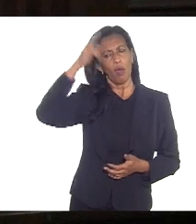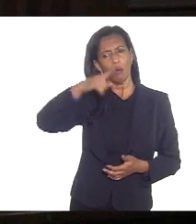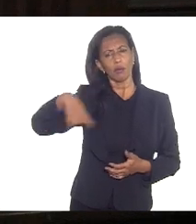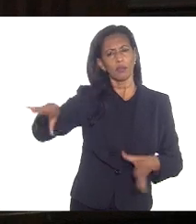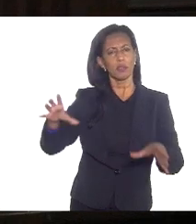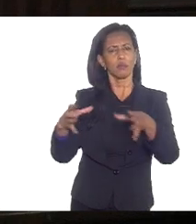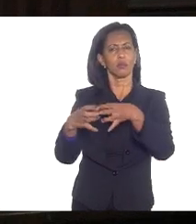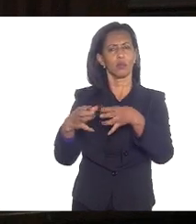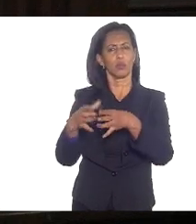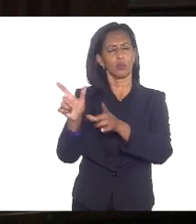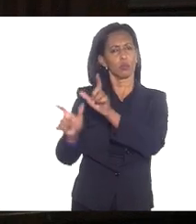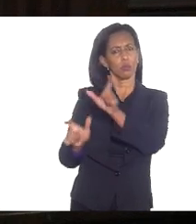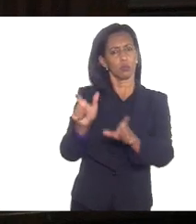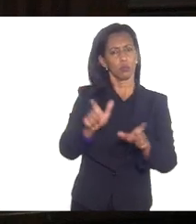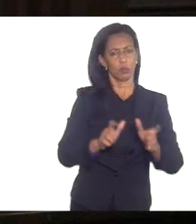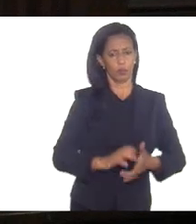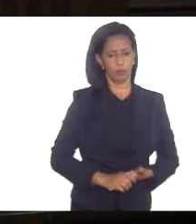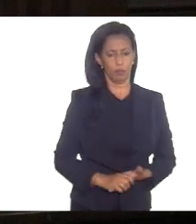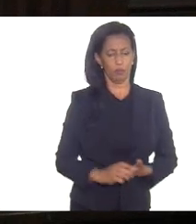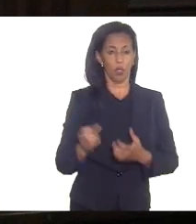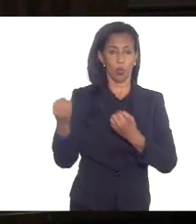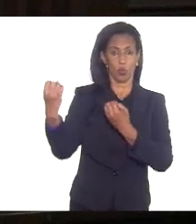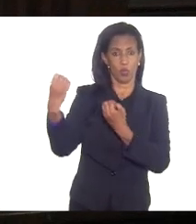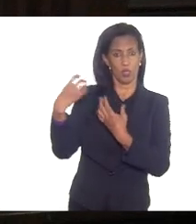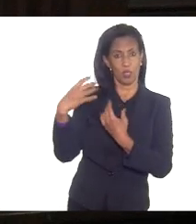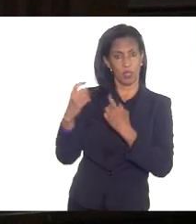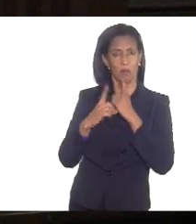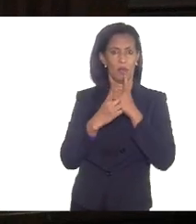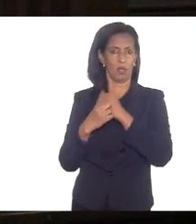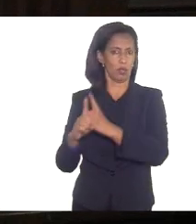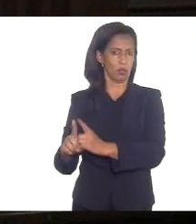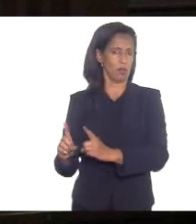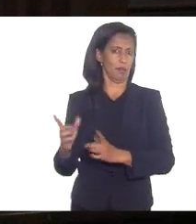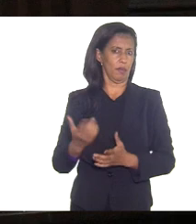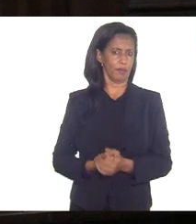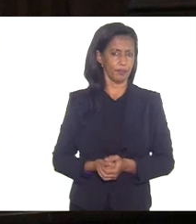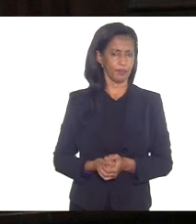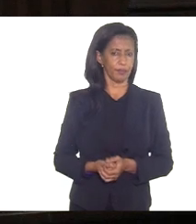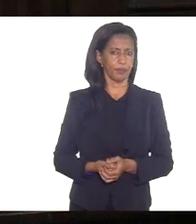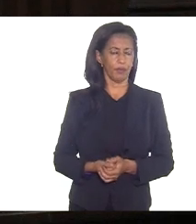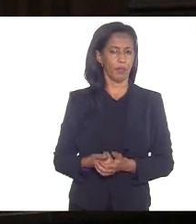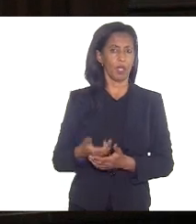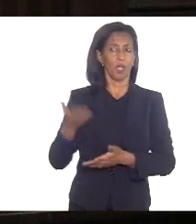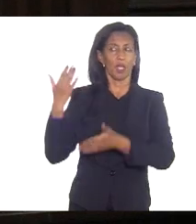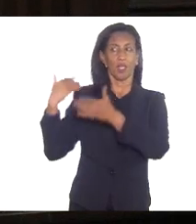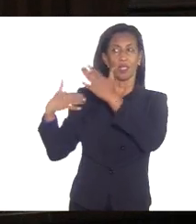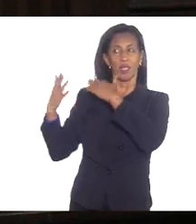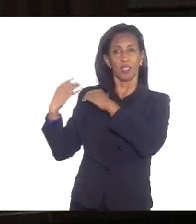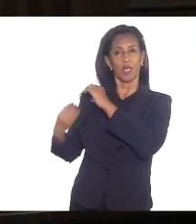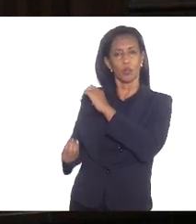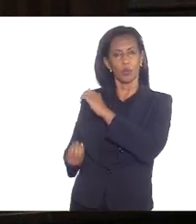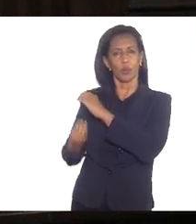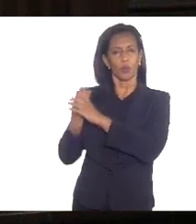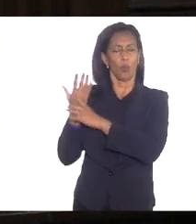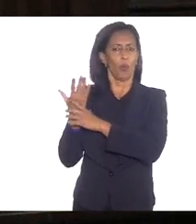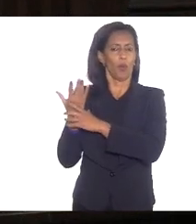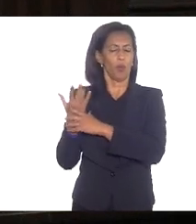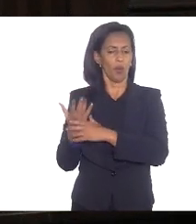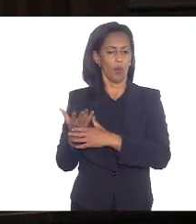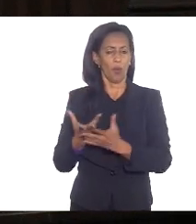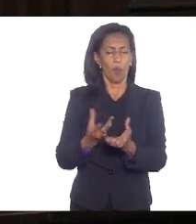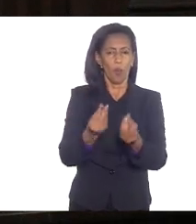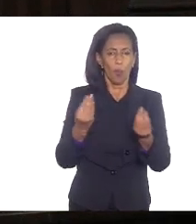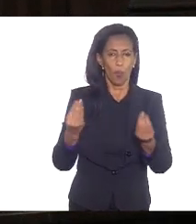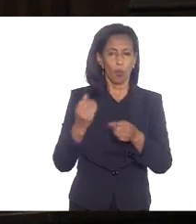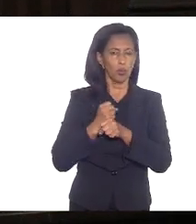fiéis. Os ensinamentos da doutrina cristã, que desde sua ordenação sacerdotal,